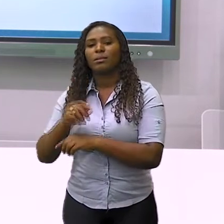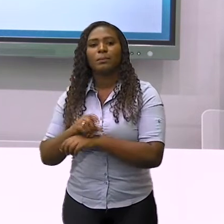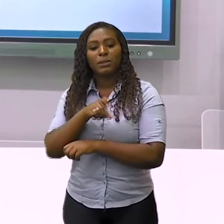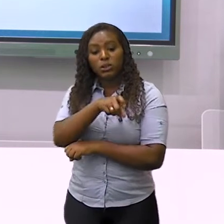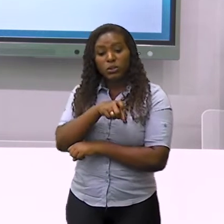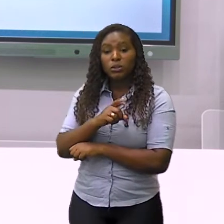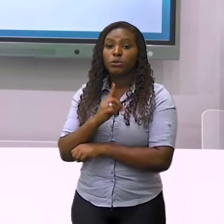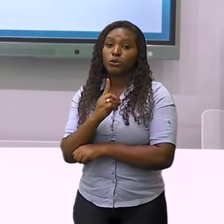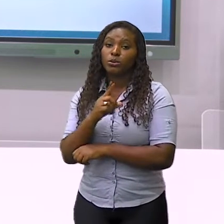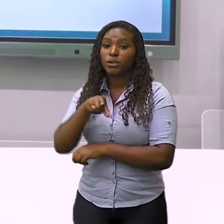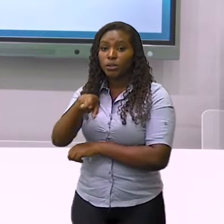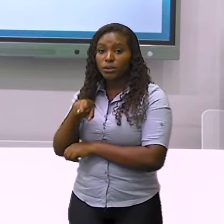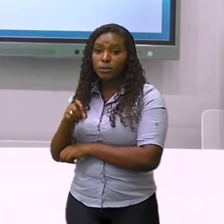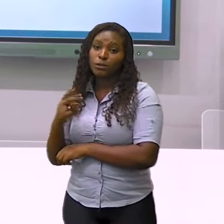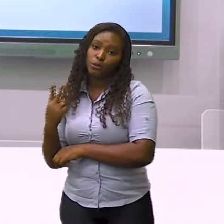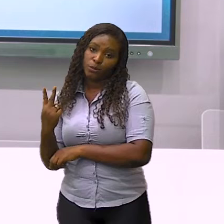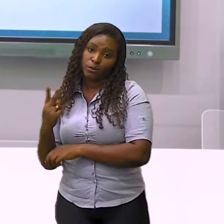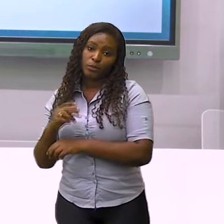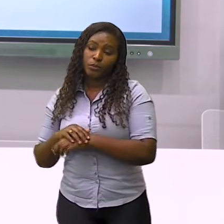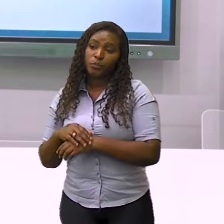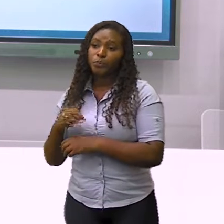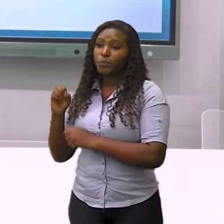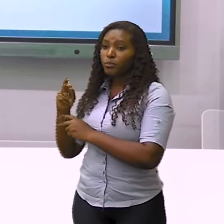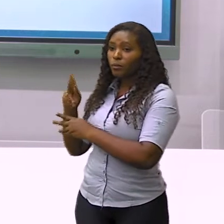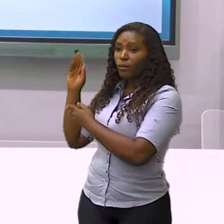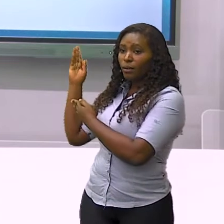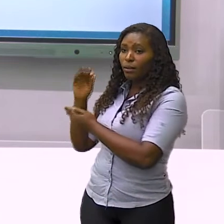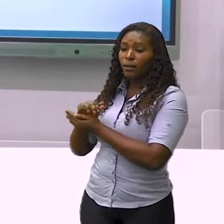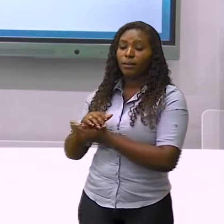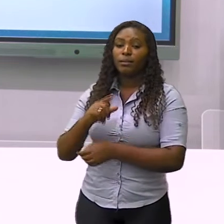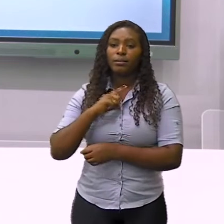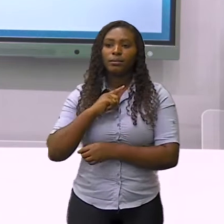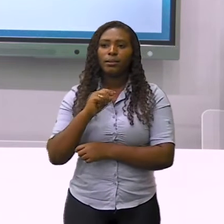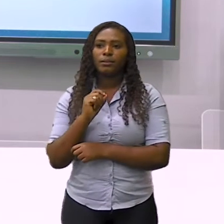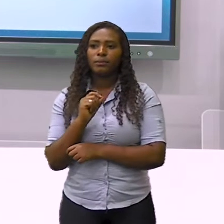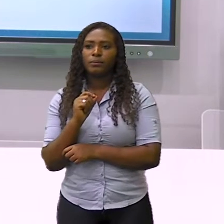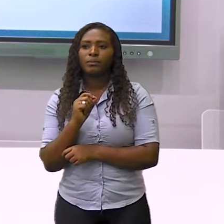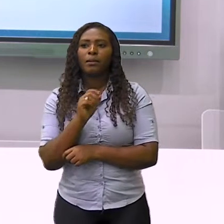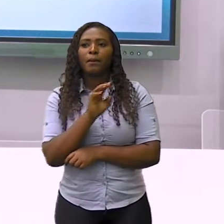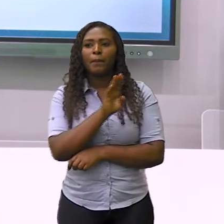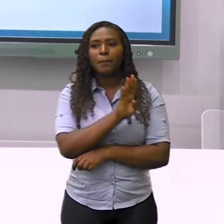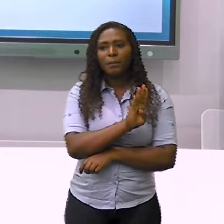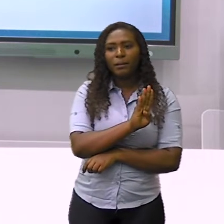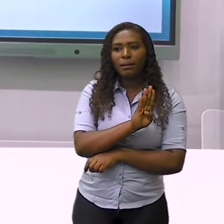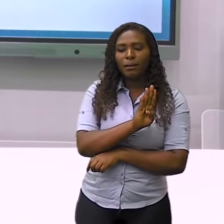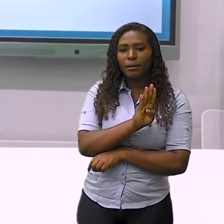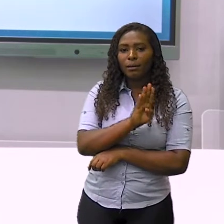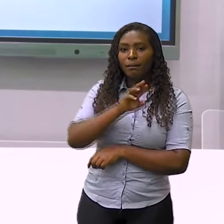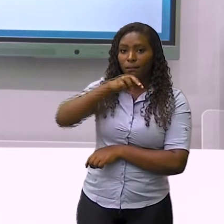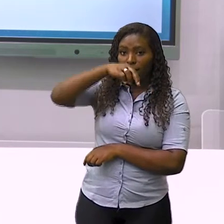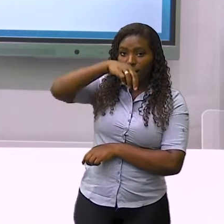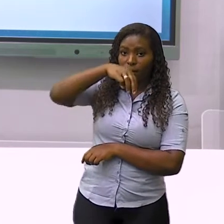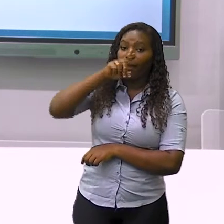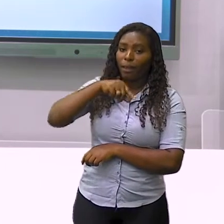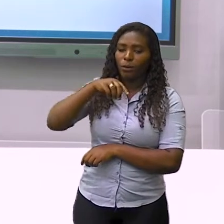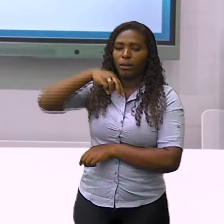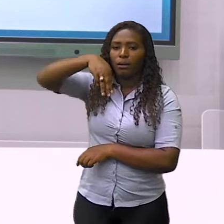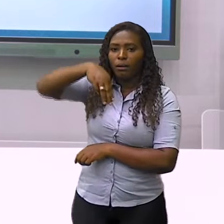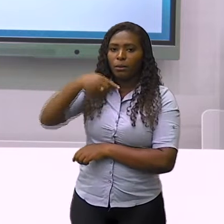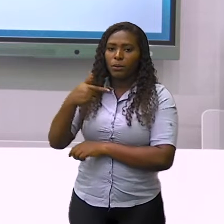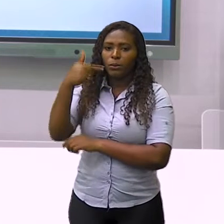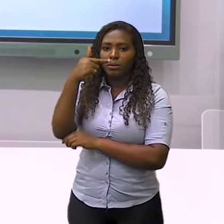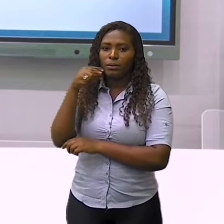Muito bem. Agora, nós vamos pegar a última análise. A última análise é